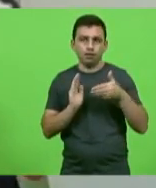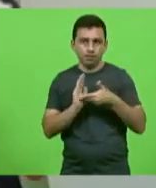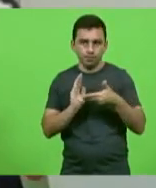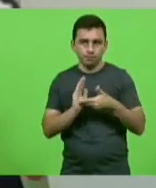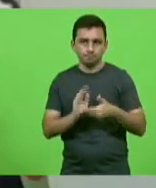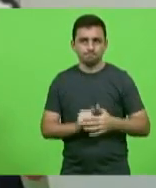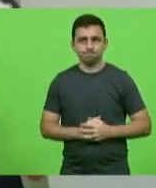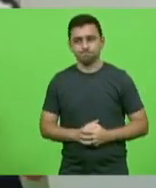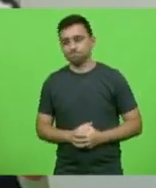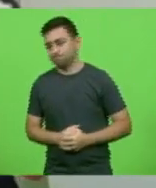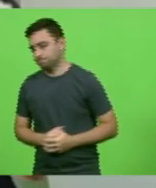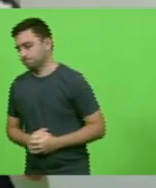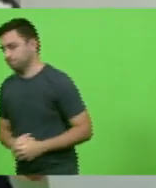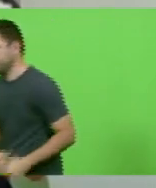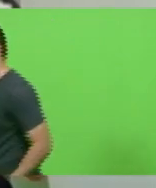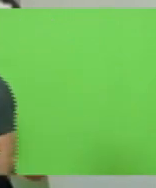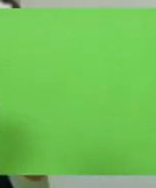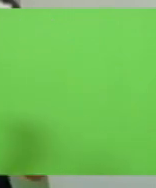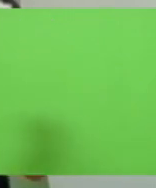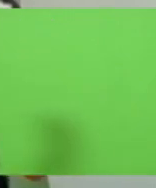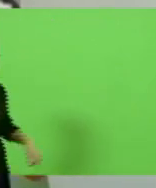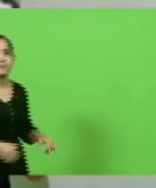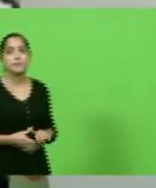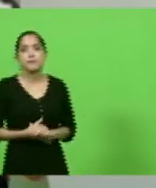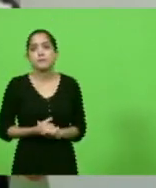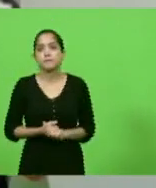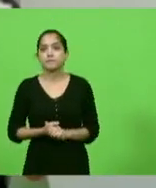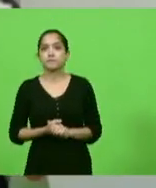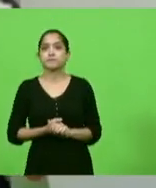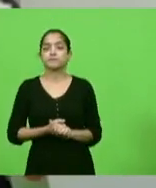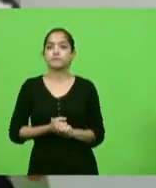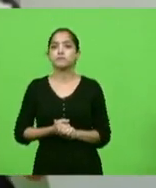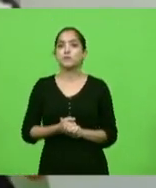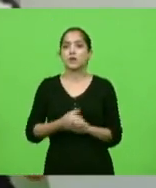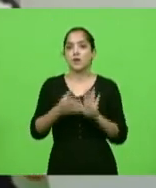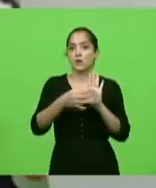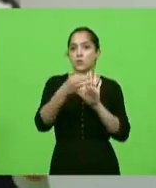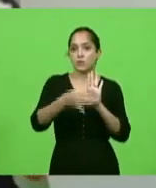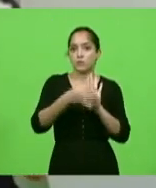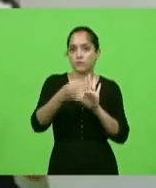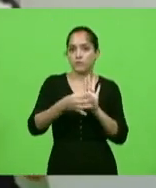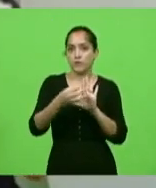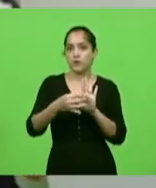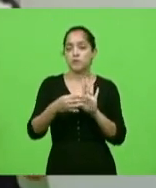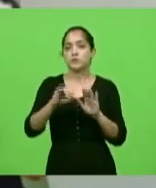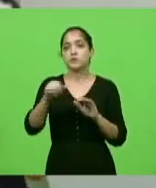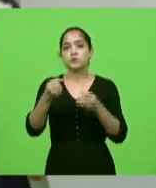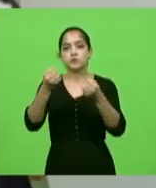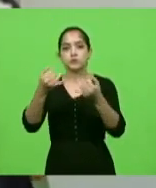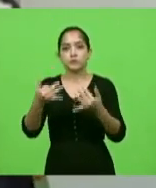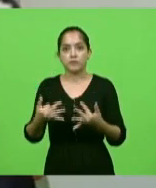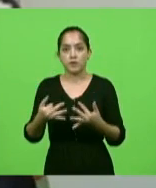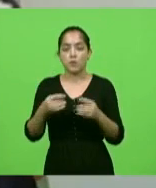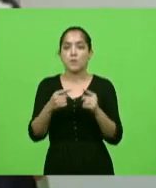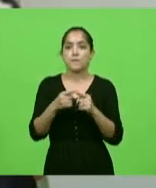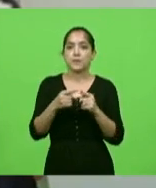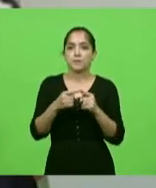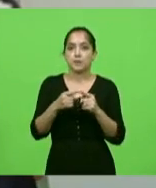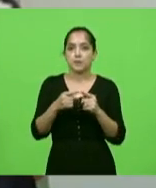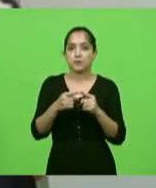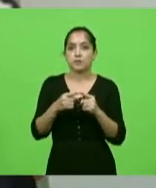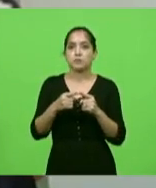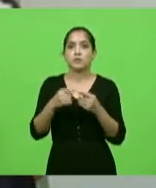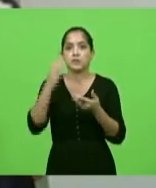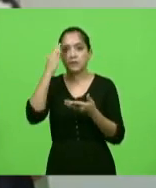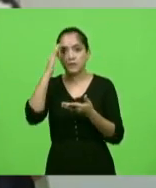dos deputados a três ordens de argumentos que justificam esse entendimento em primeiro lugar Esta é a